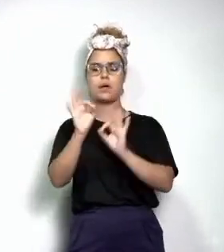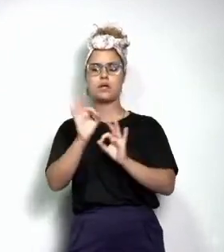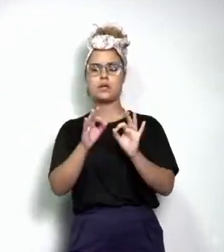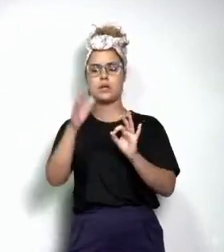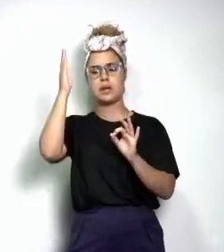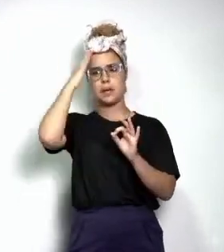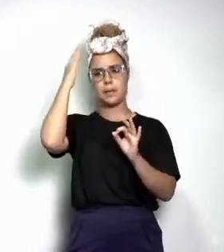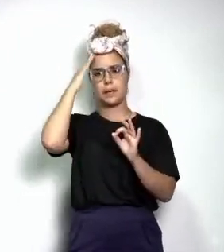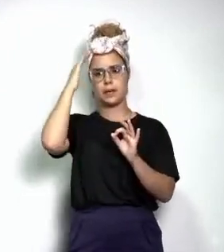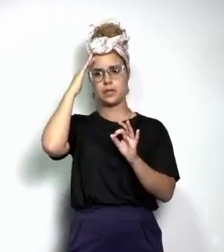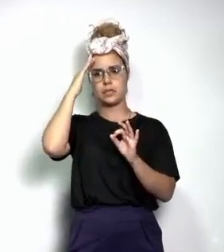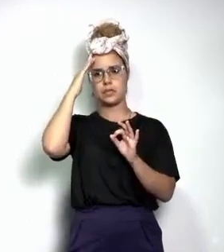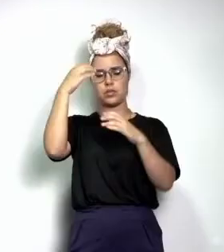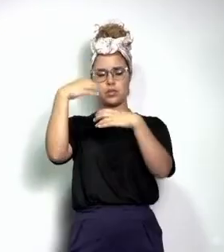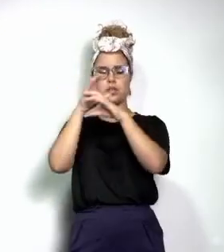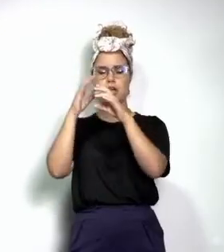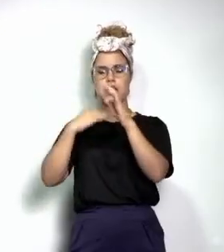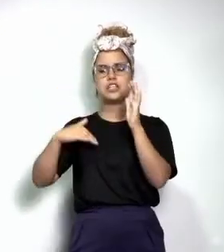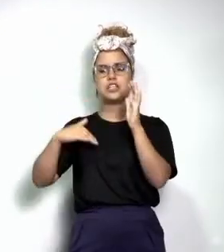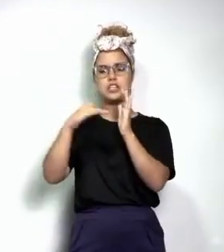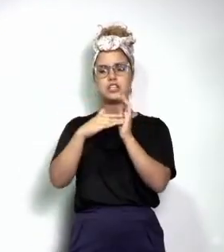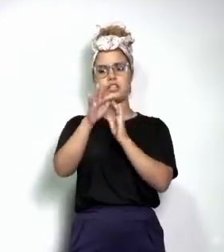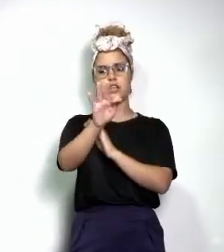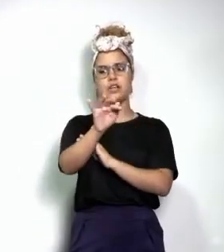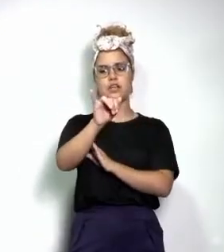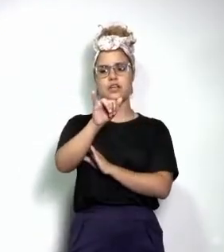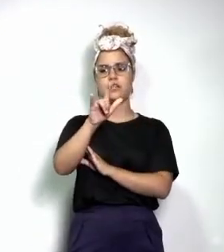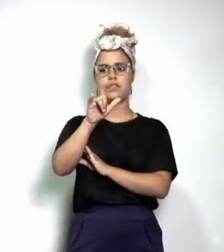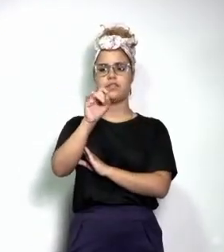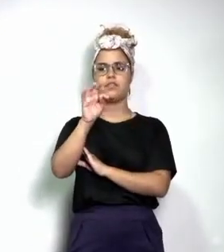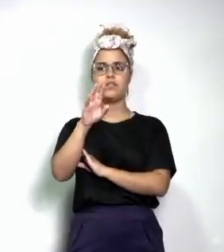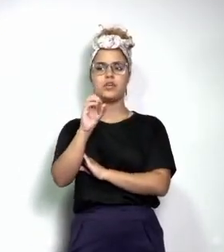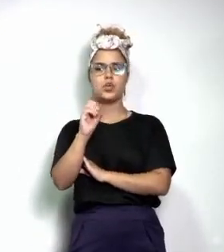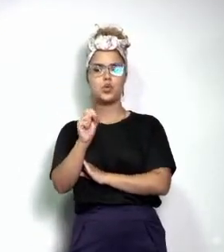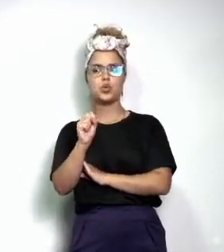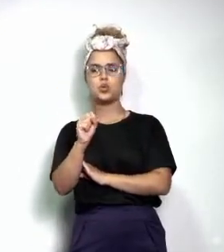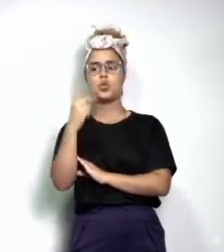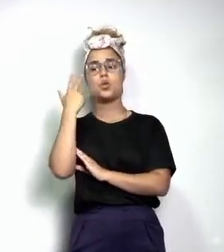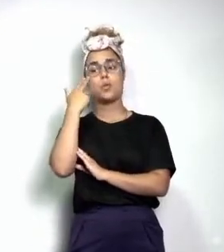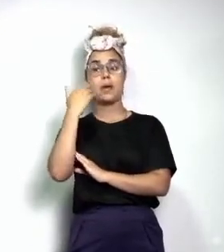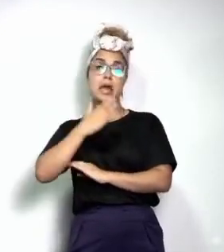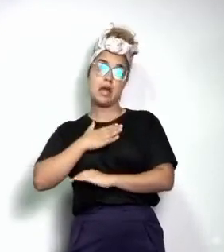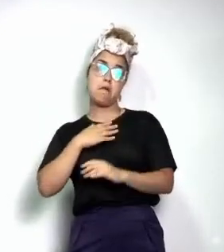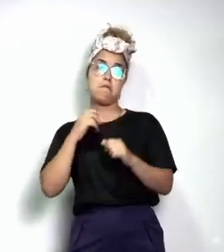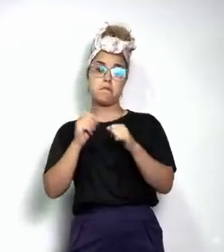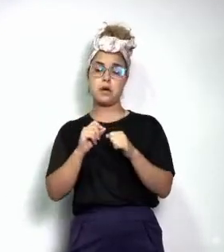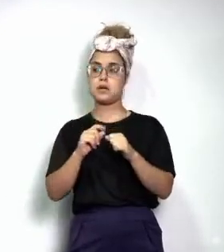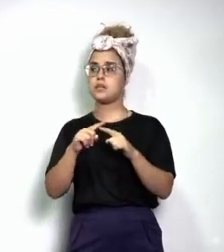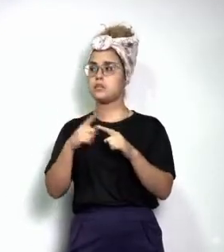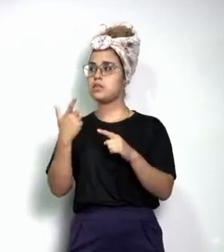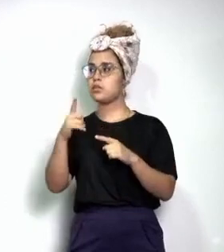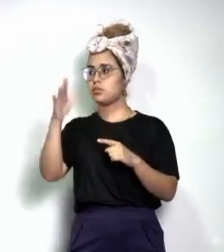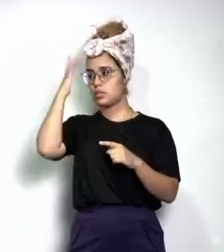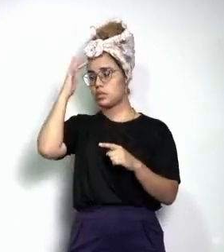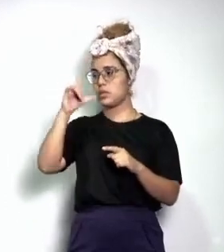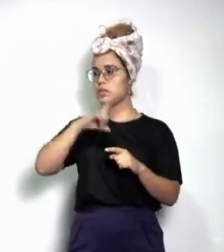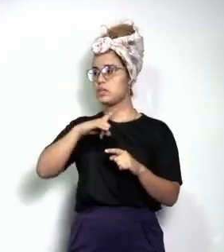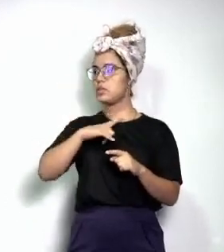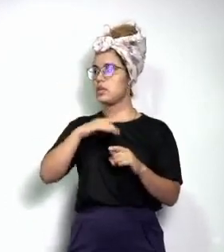da lente para filtros? Eu geralmente faço isso. Não sei se tem uma ordem, mas...